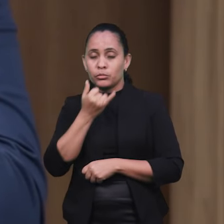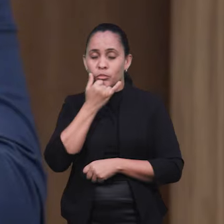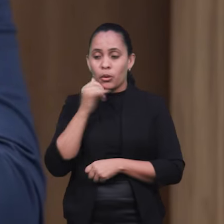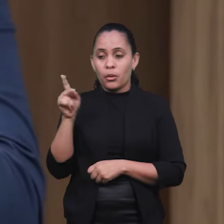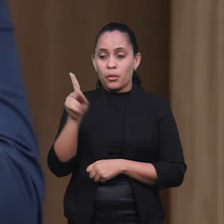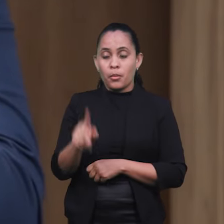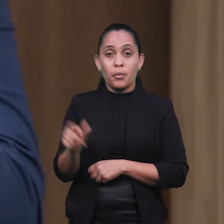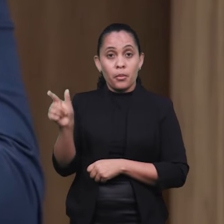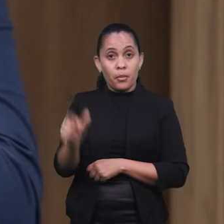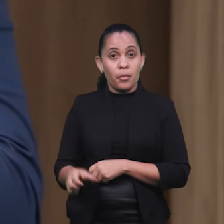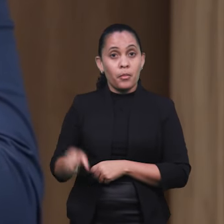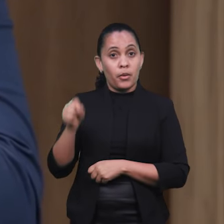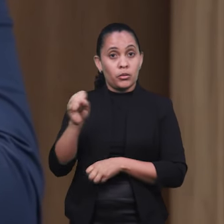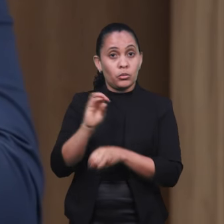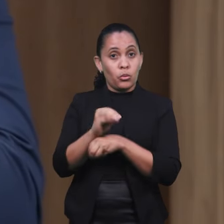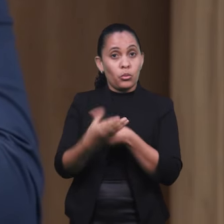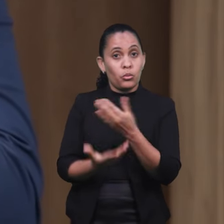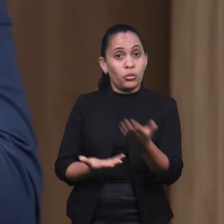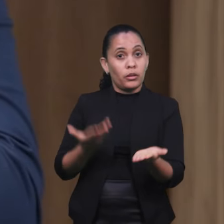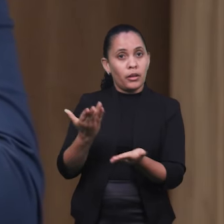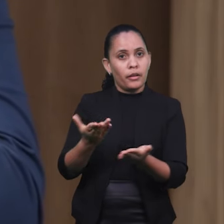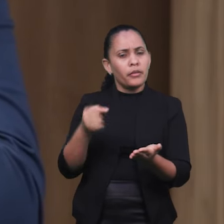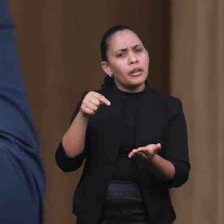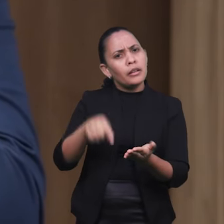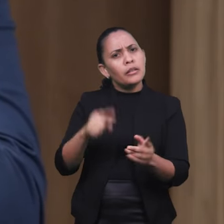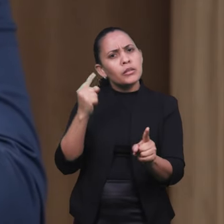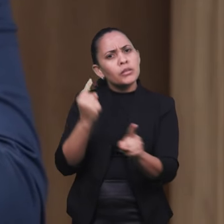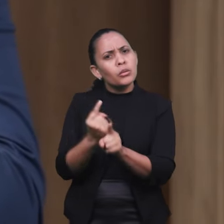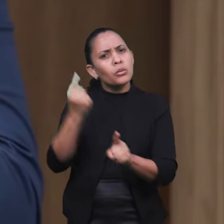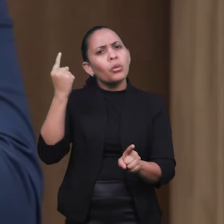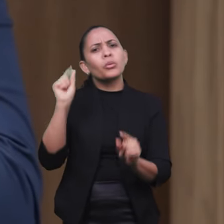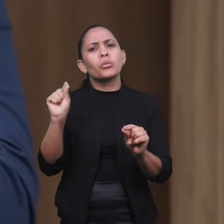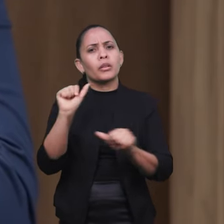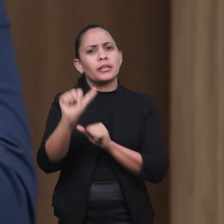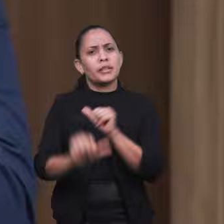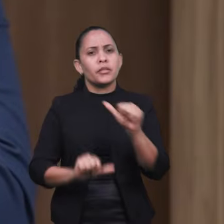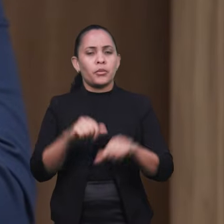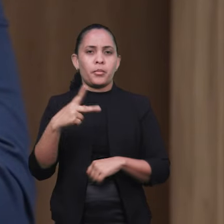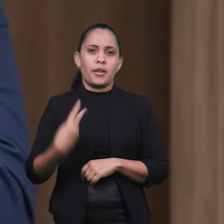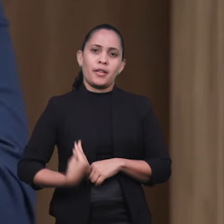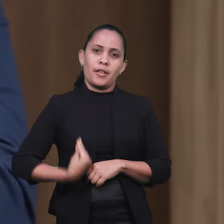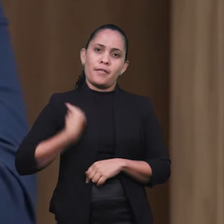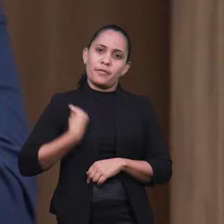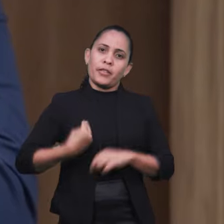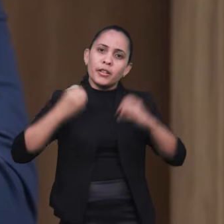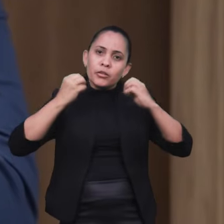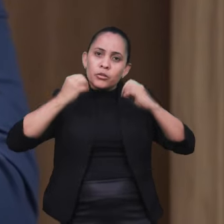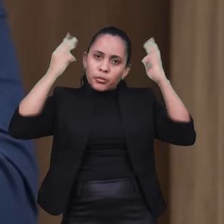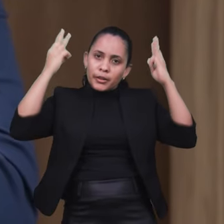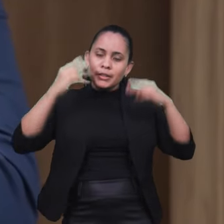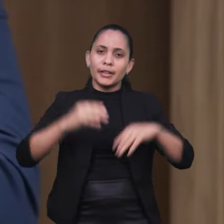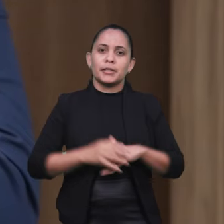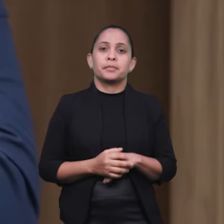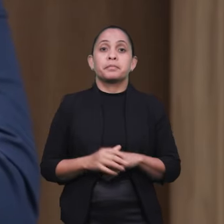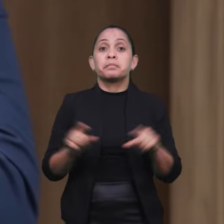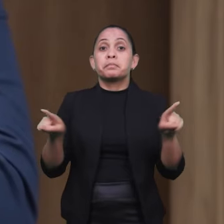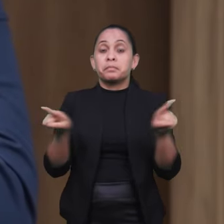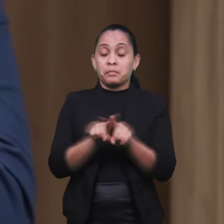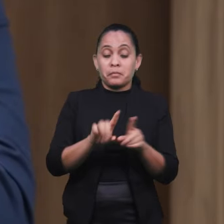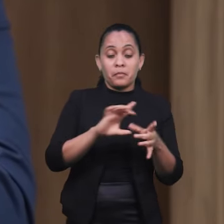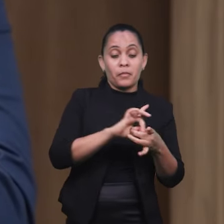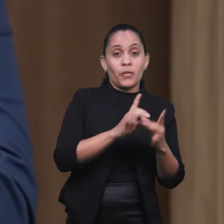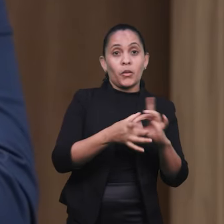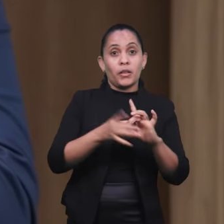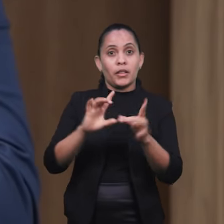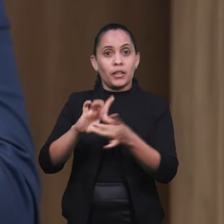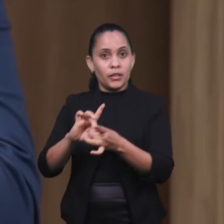Moisés já tinha 80 anos, né? E esse encontro transformaria para sempre a vida dele, né? E no